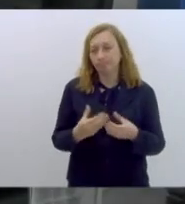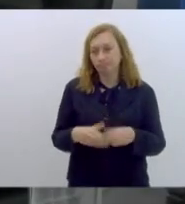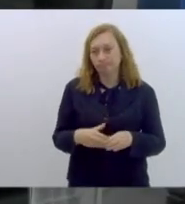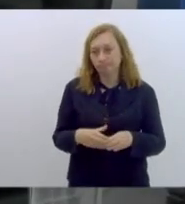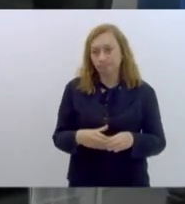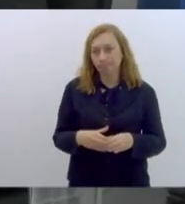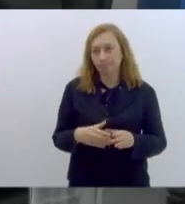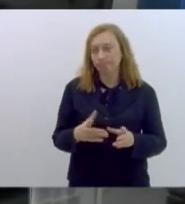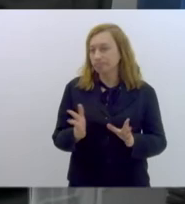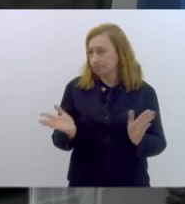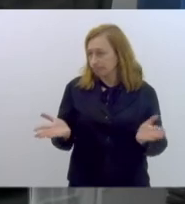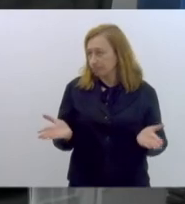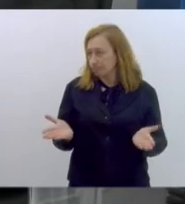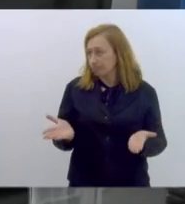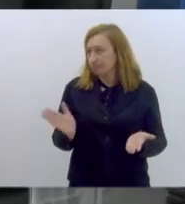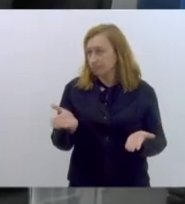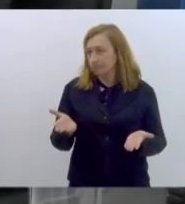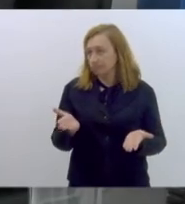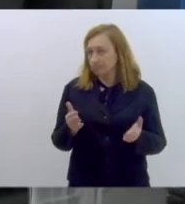matéria vencida, todos nós temos